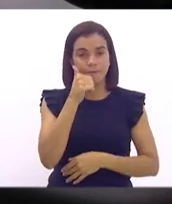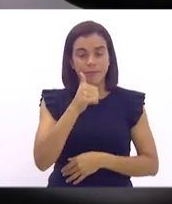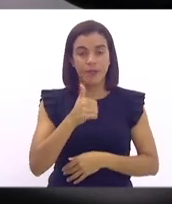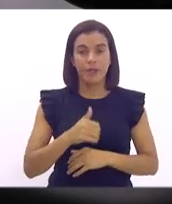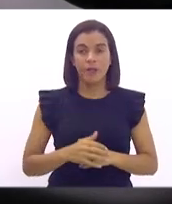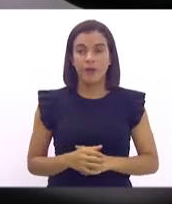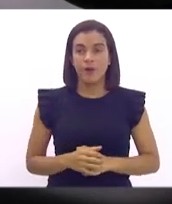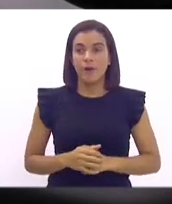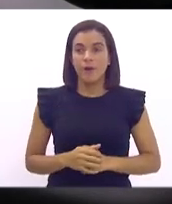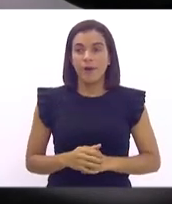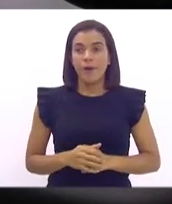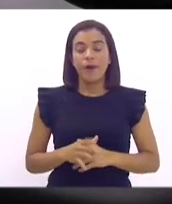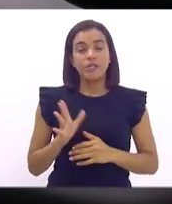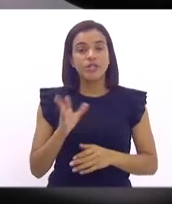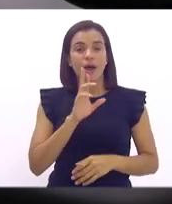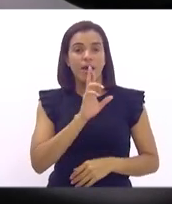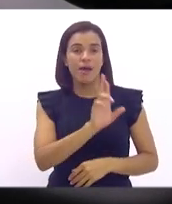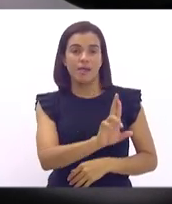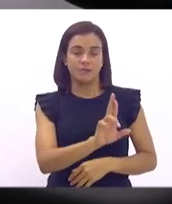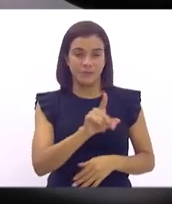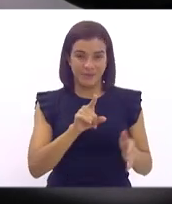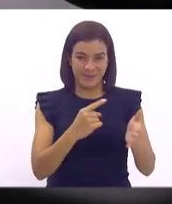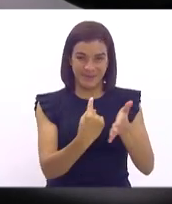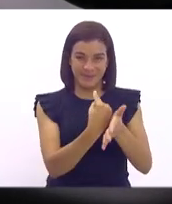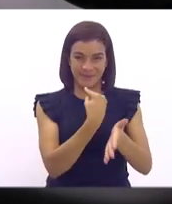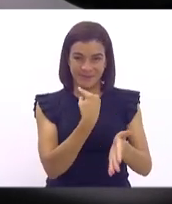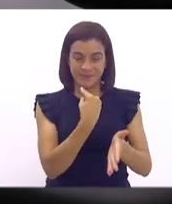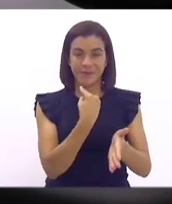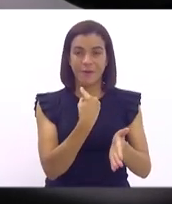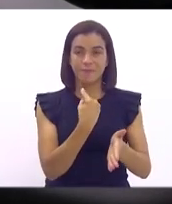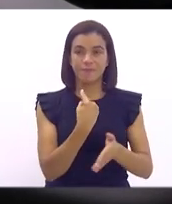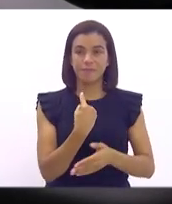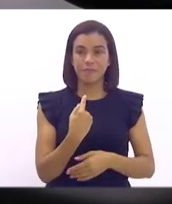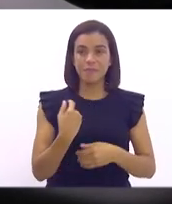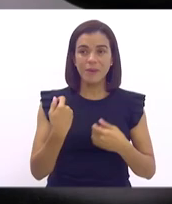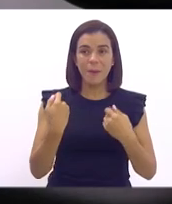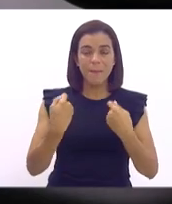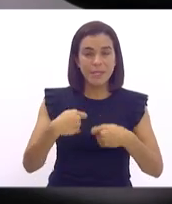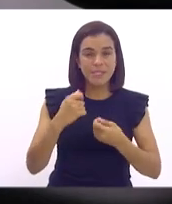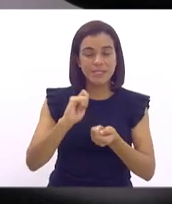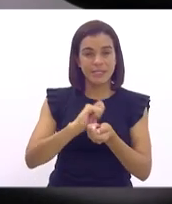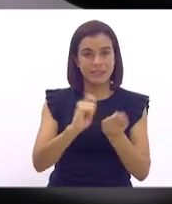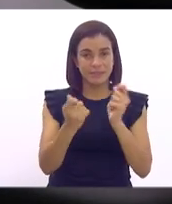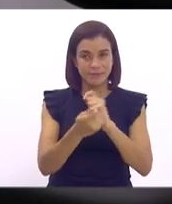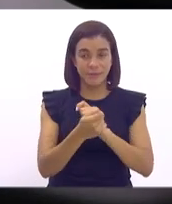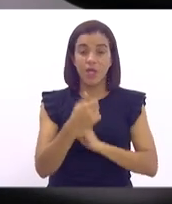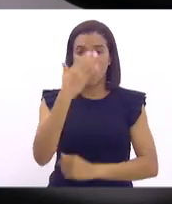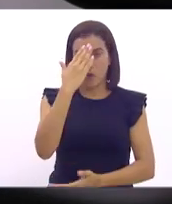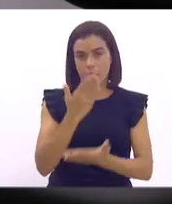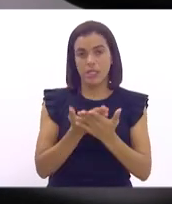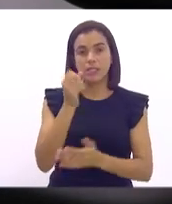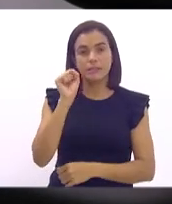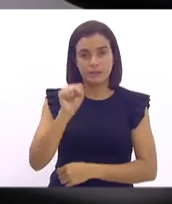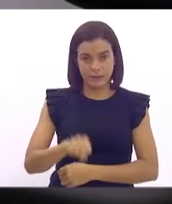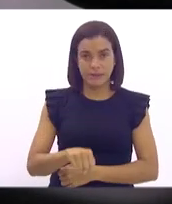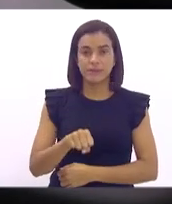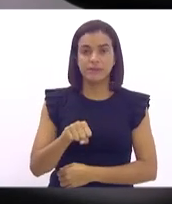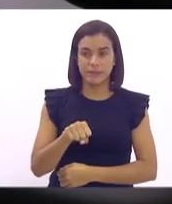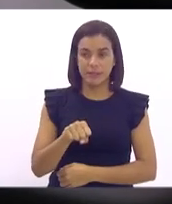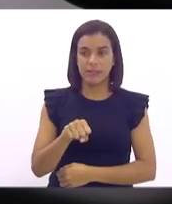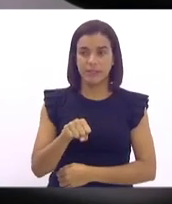já pergunta, né, se eles precisam ser reestruturados, eu acredito que sim, né?